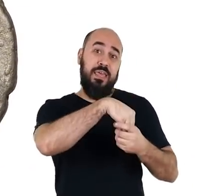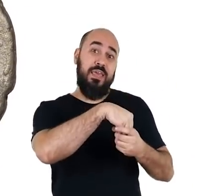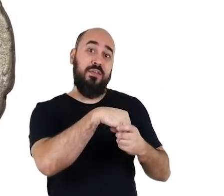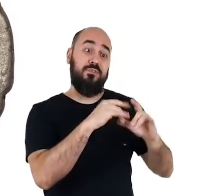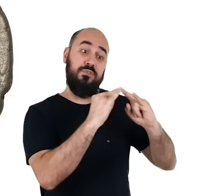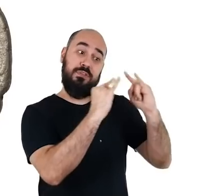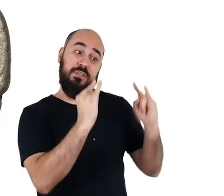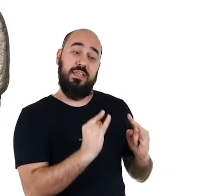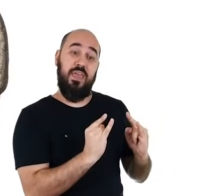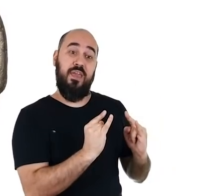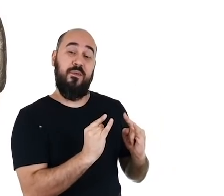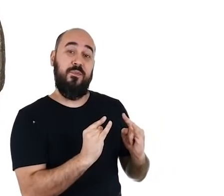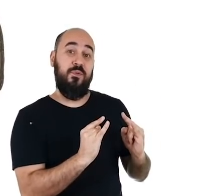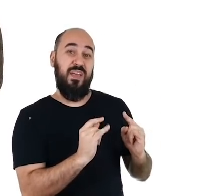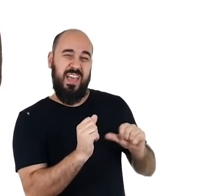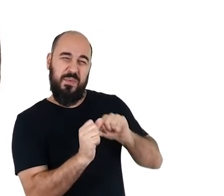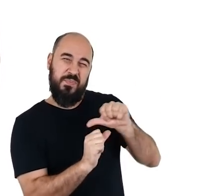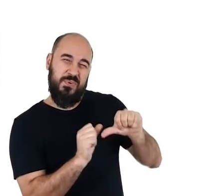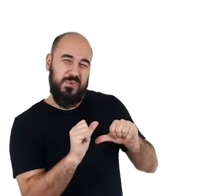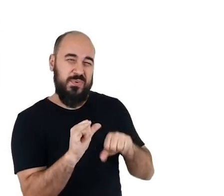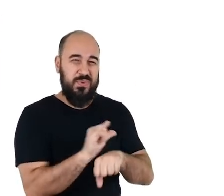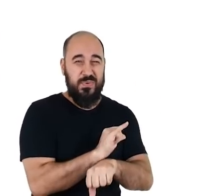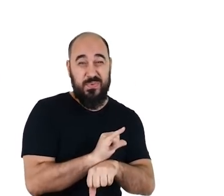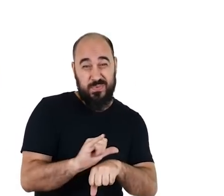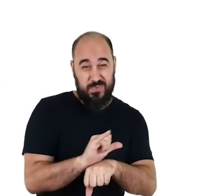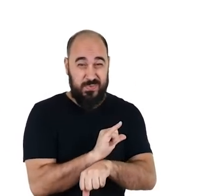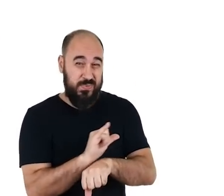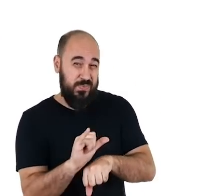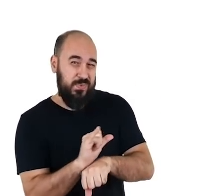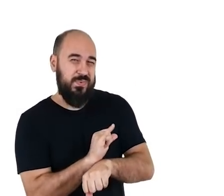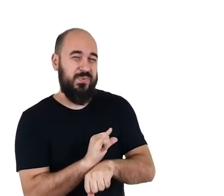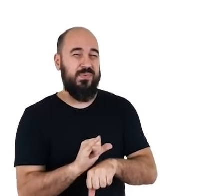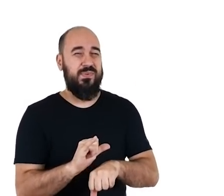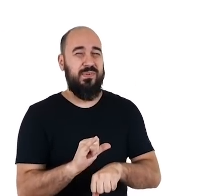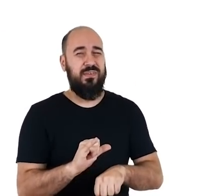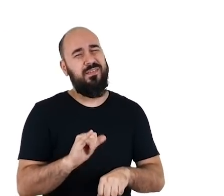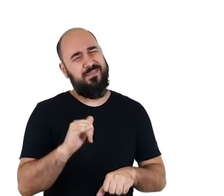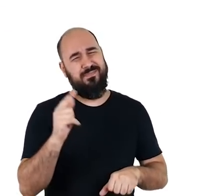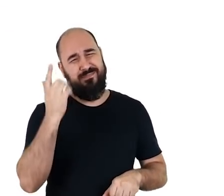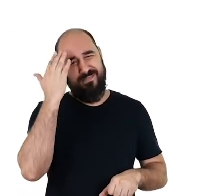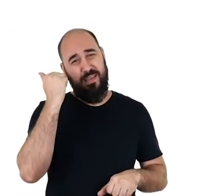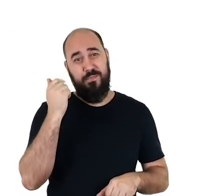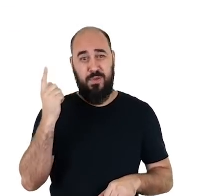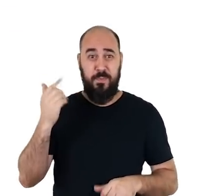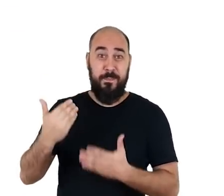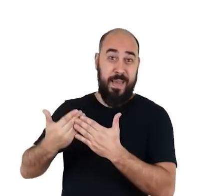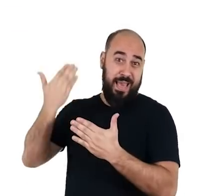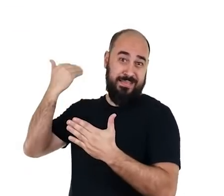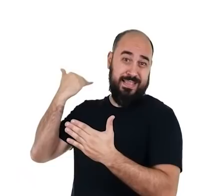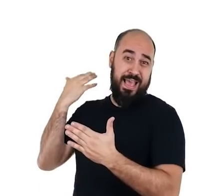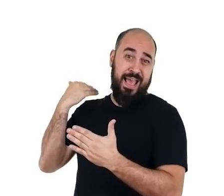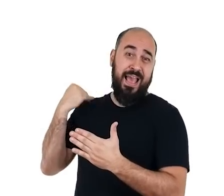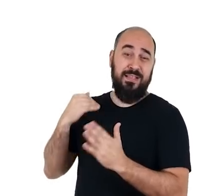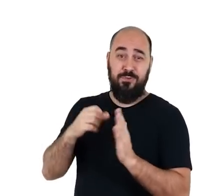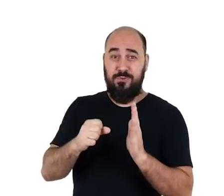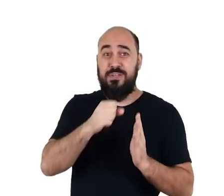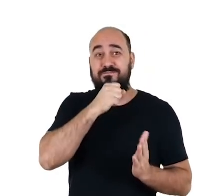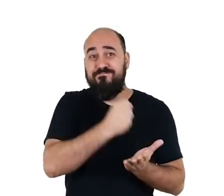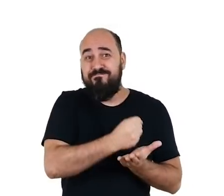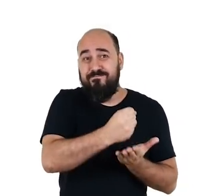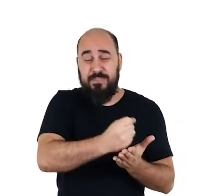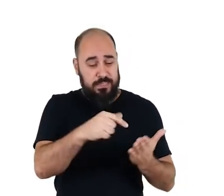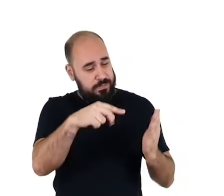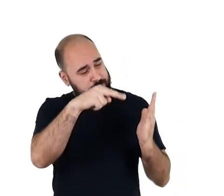peso, com símbolos pagãos, cujo rei, como eu falei, foi no passado um símbolo do próprio Satanás